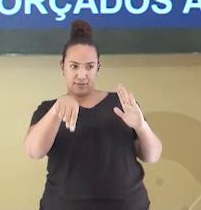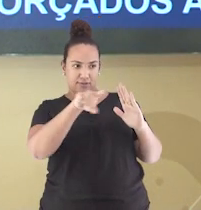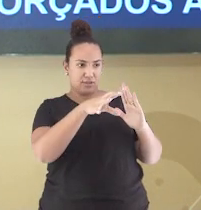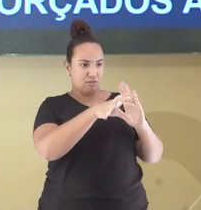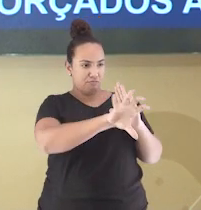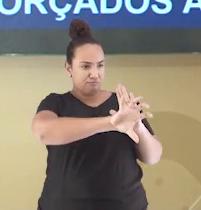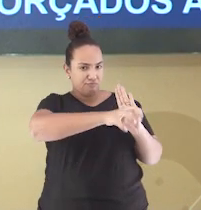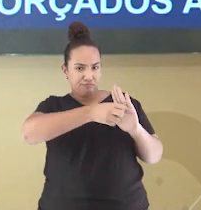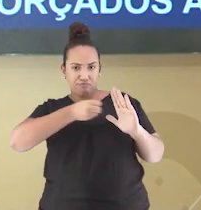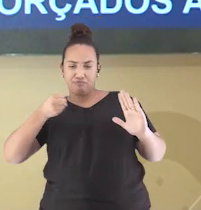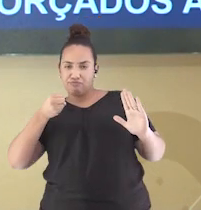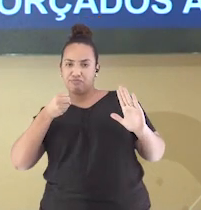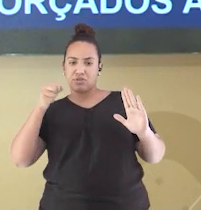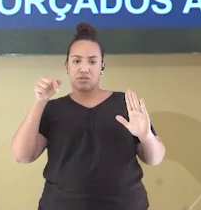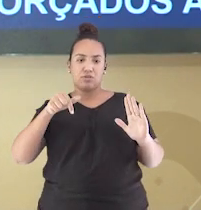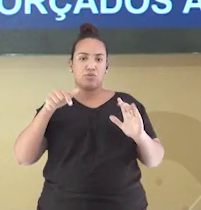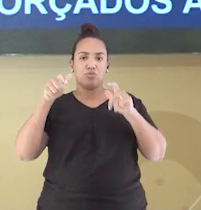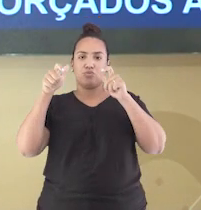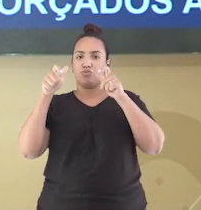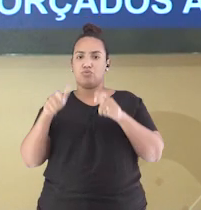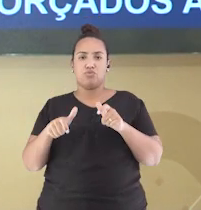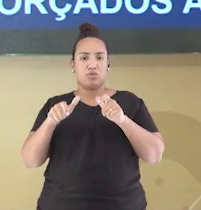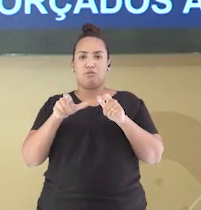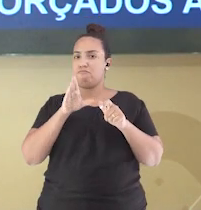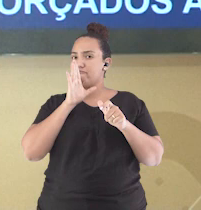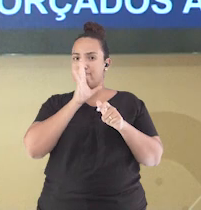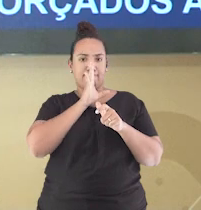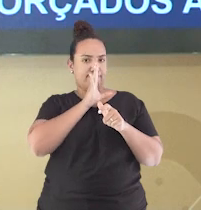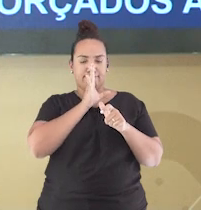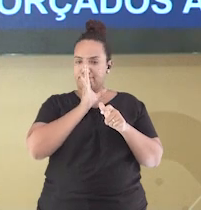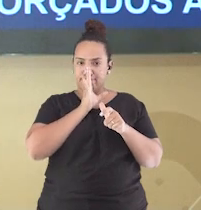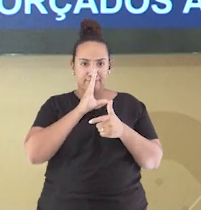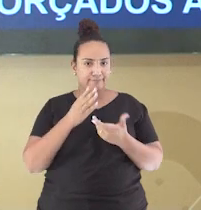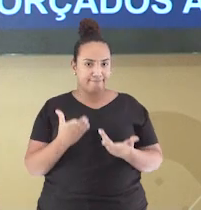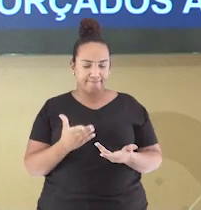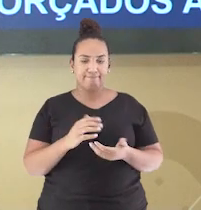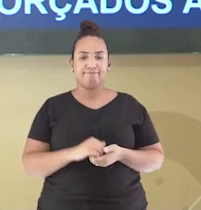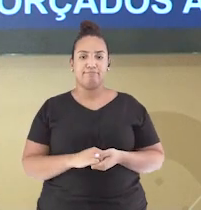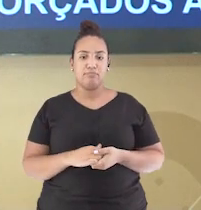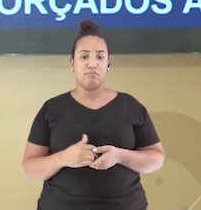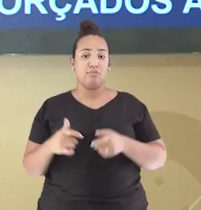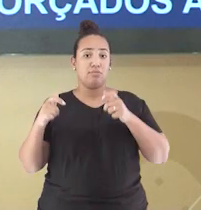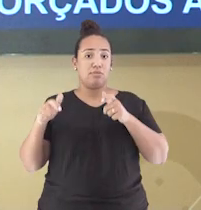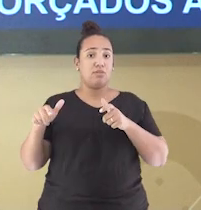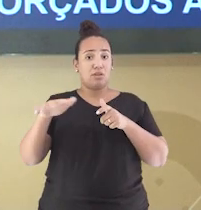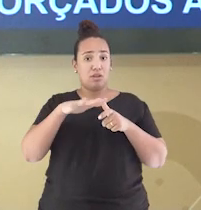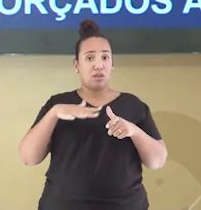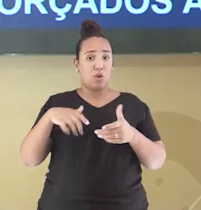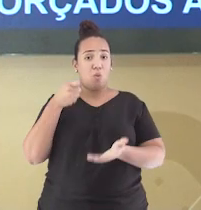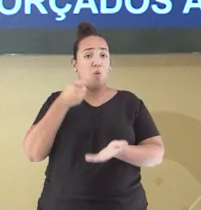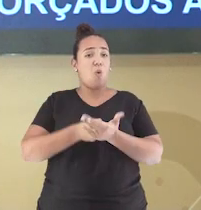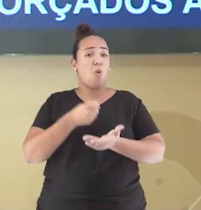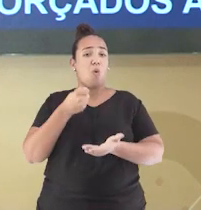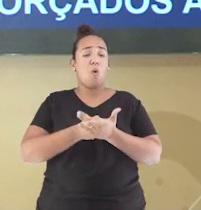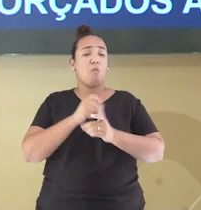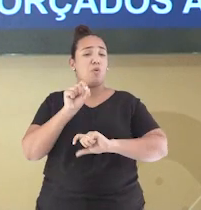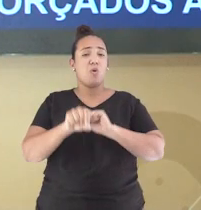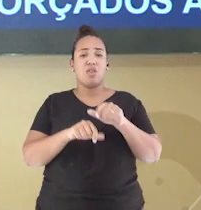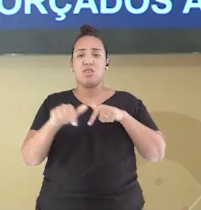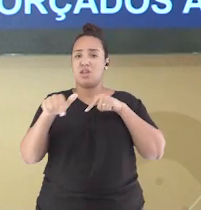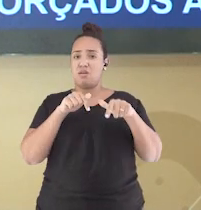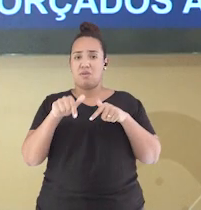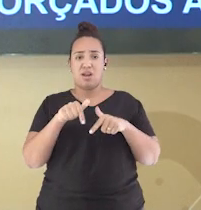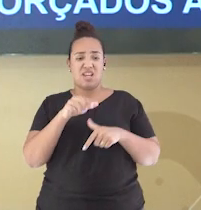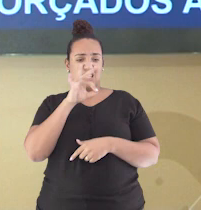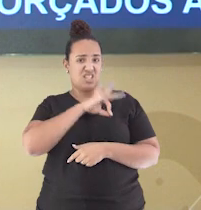para vocês, um faz de conta. Faz de conta que alguém vai até a casa de vocês, os tirem de lá à força